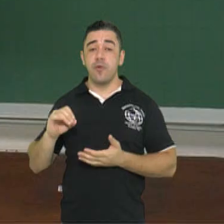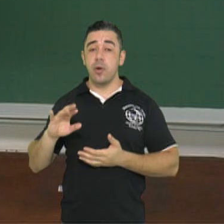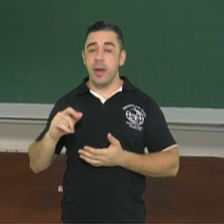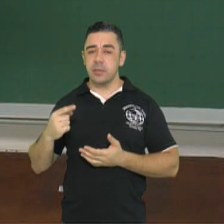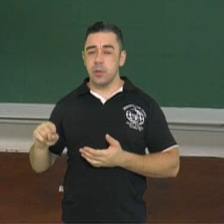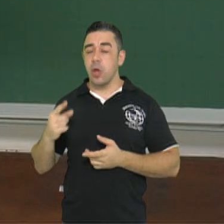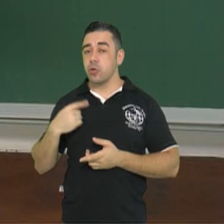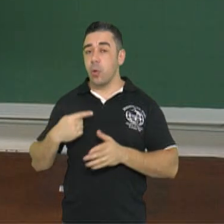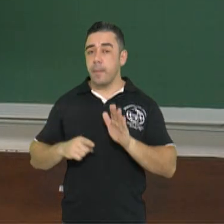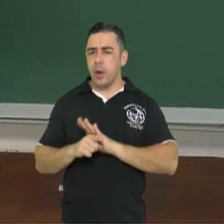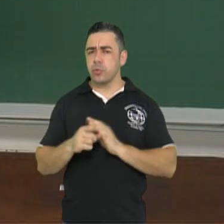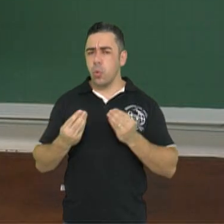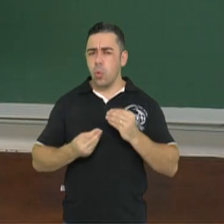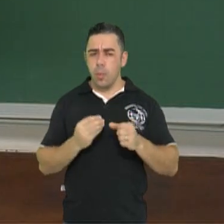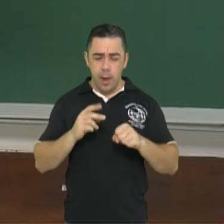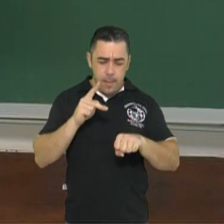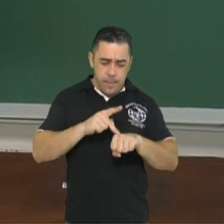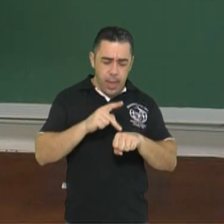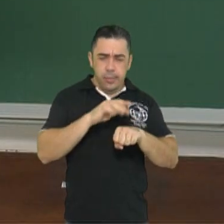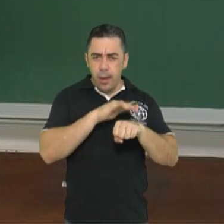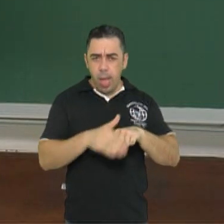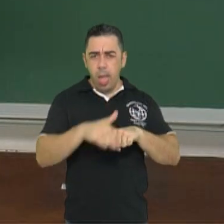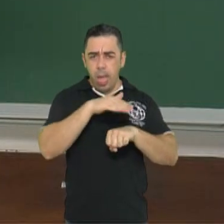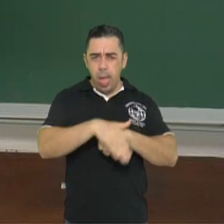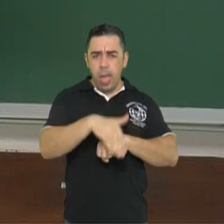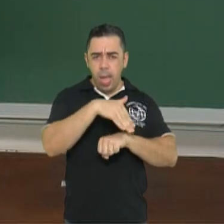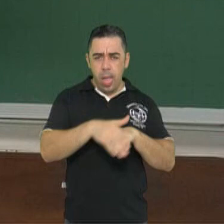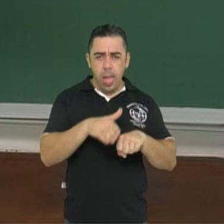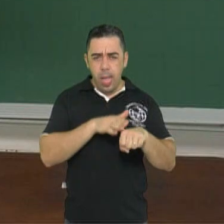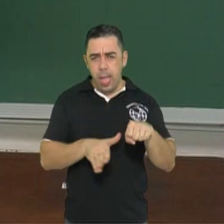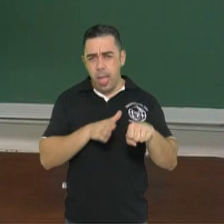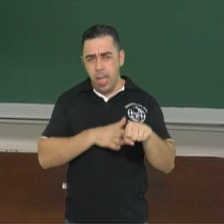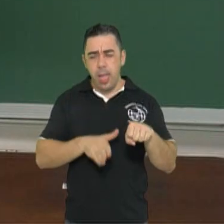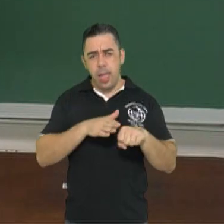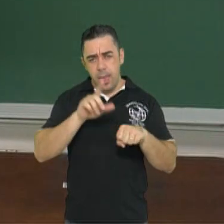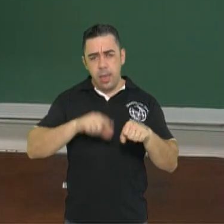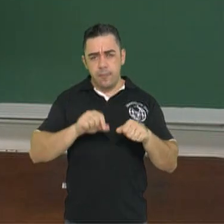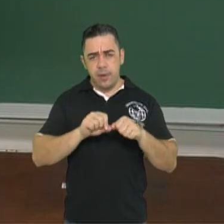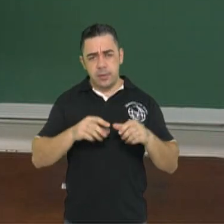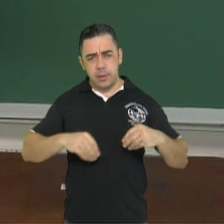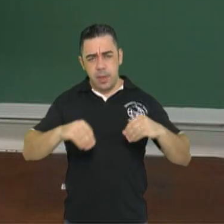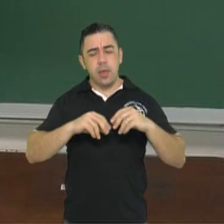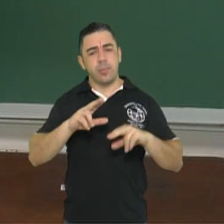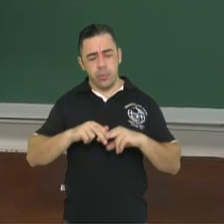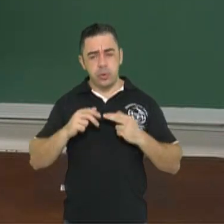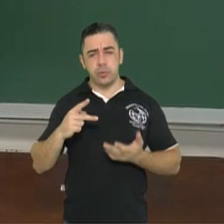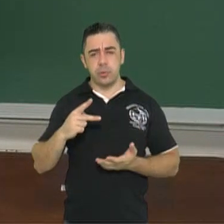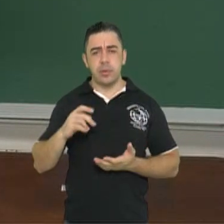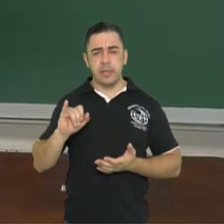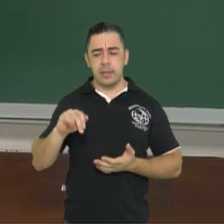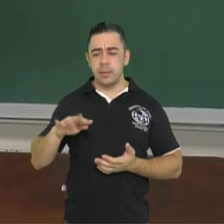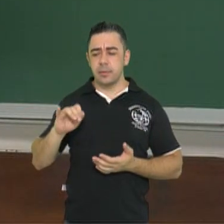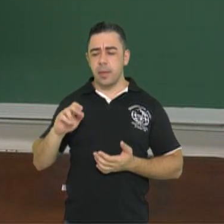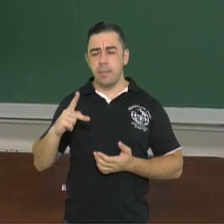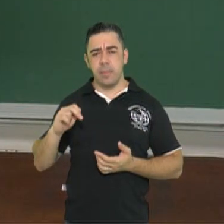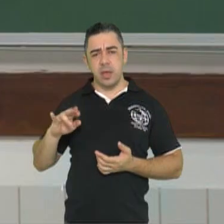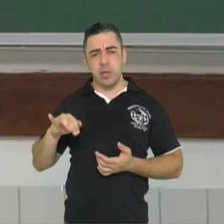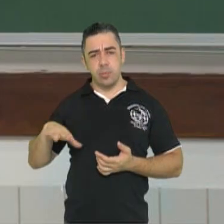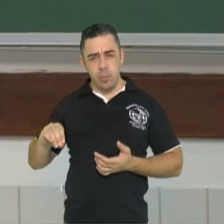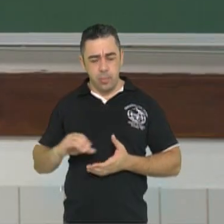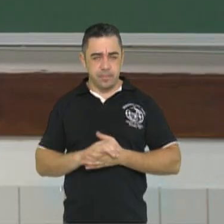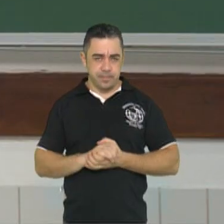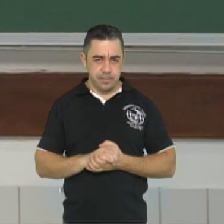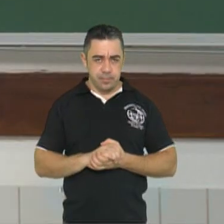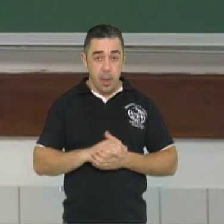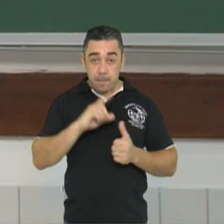de desgaste que é necessário para a formação dele, tá? Então, por isso que é o intemperismo e não a pedogênese.